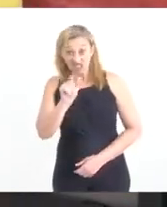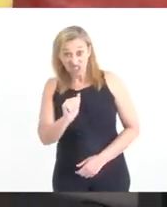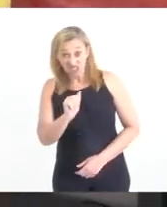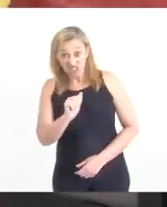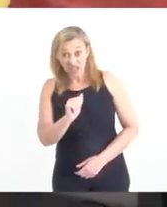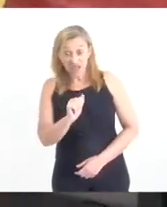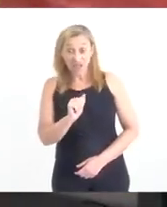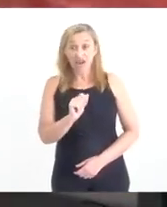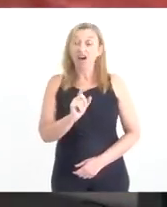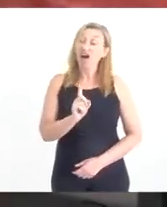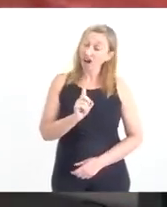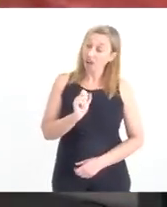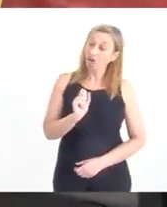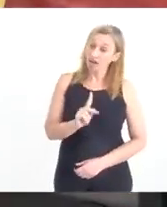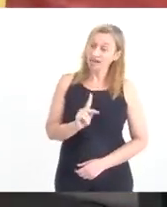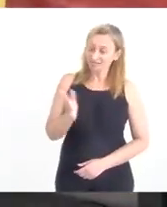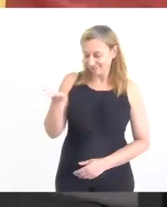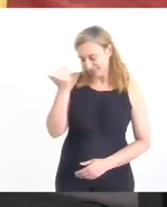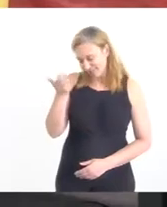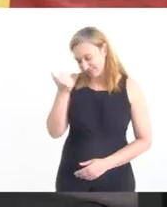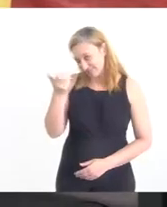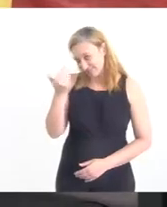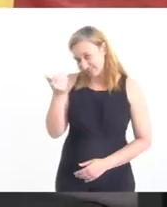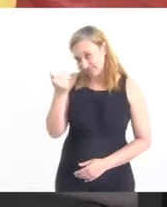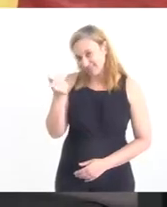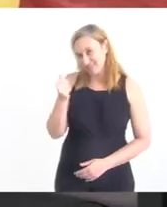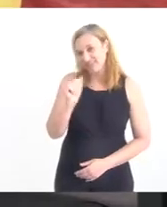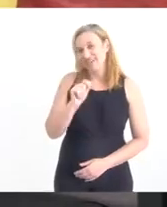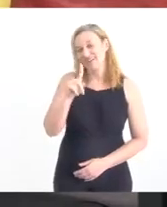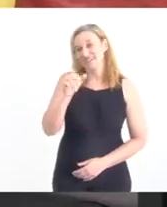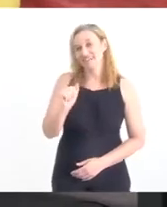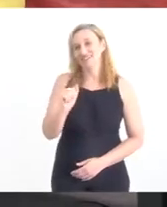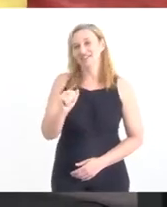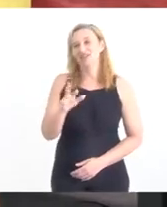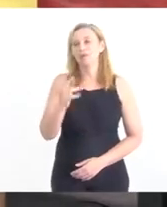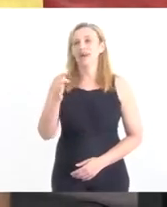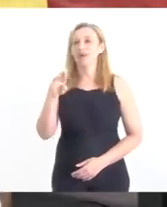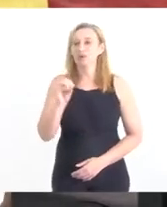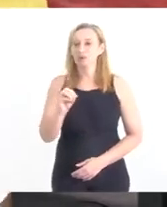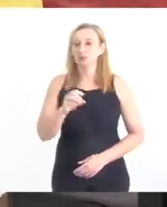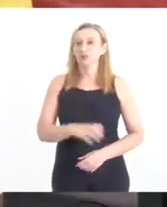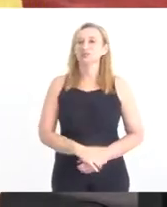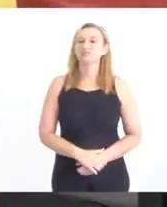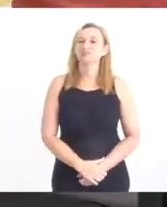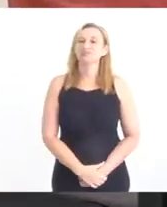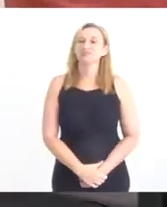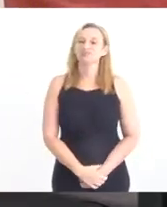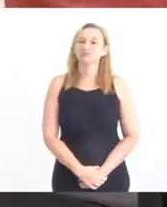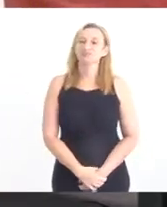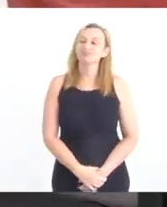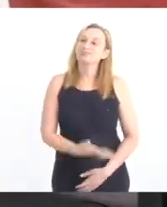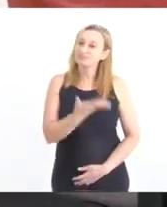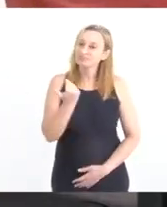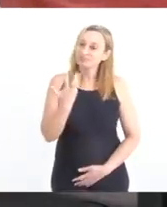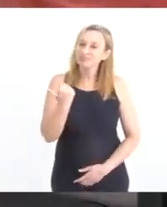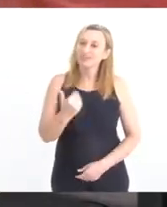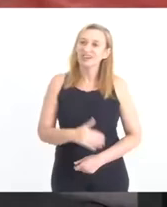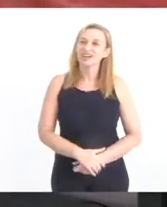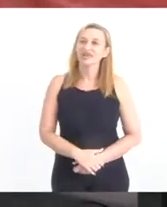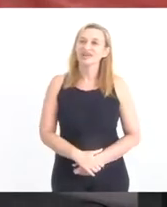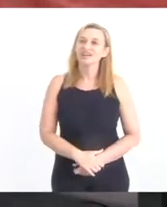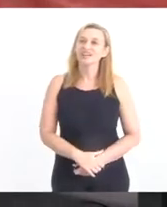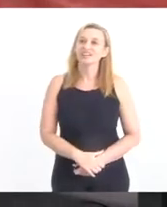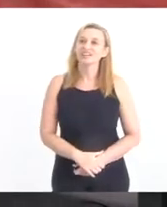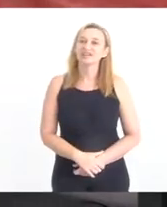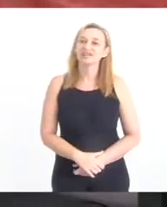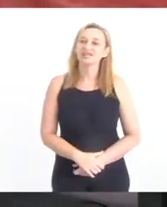Cassiano ele não chegava vem Ângela e Roberto e vamo Roberto